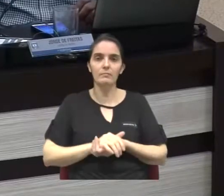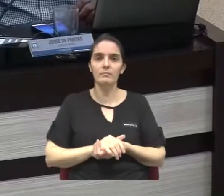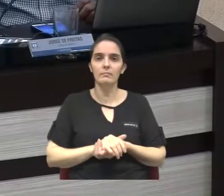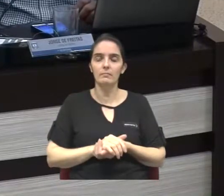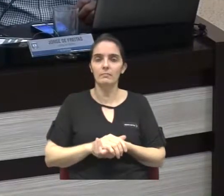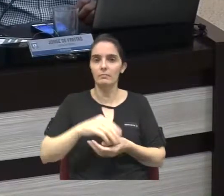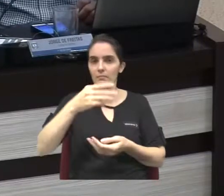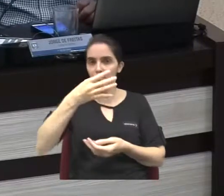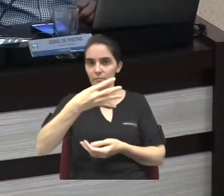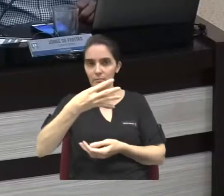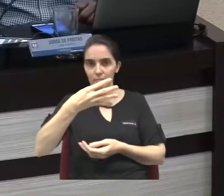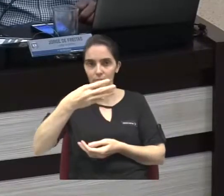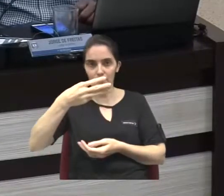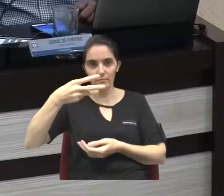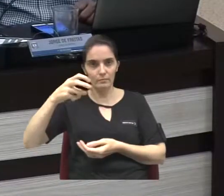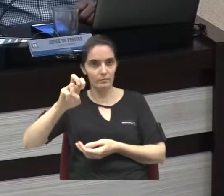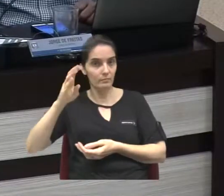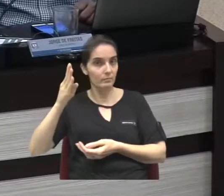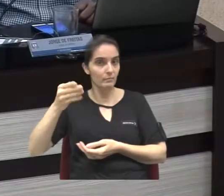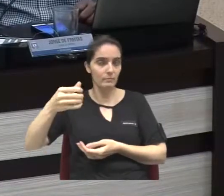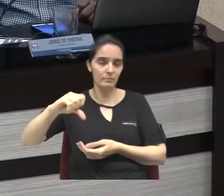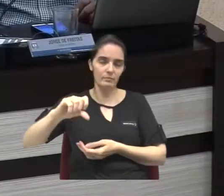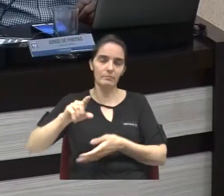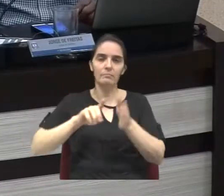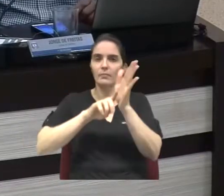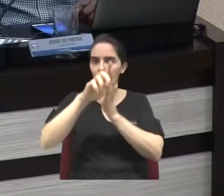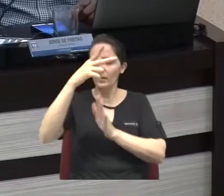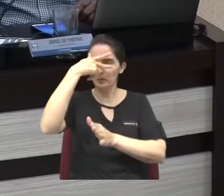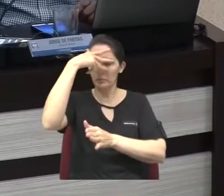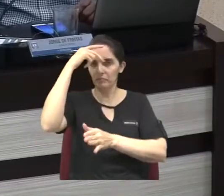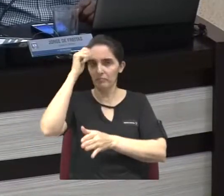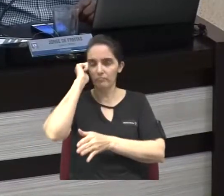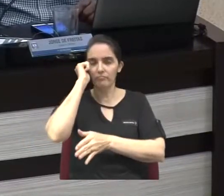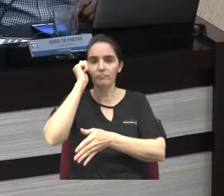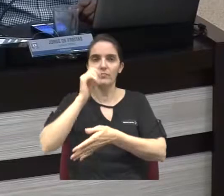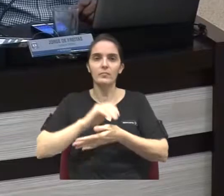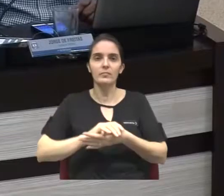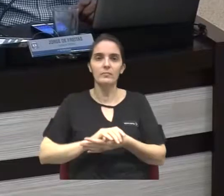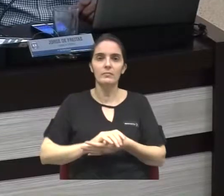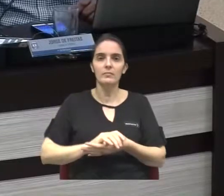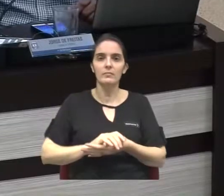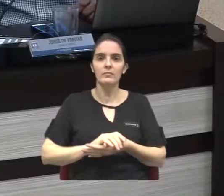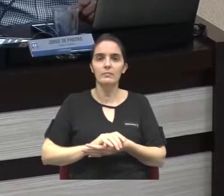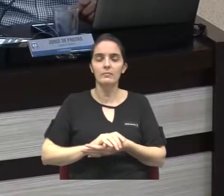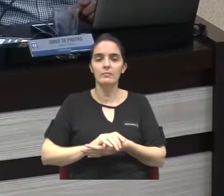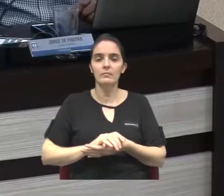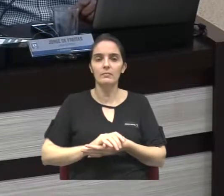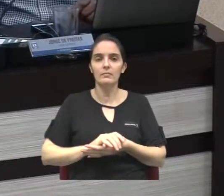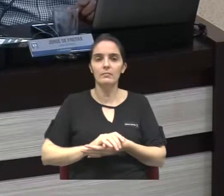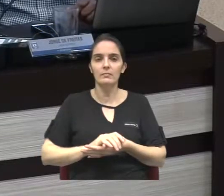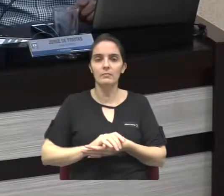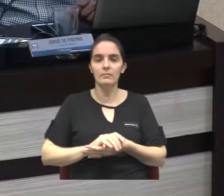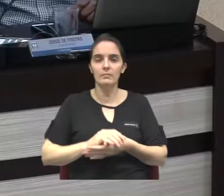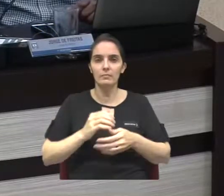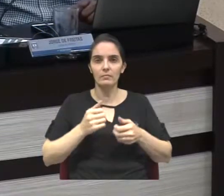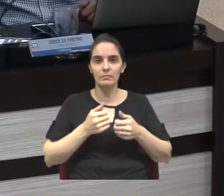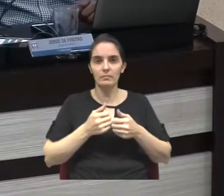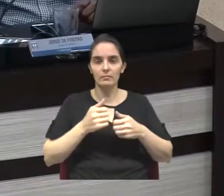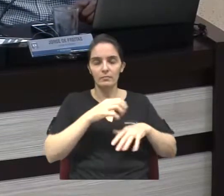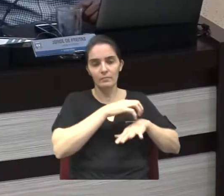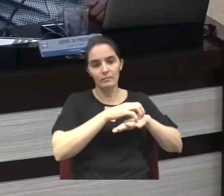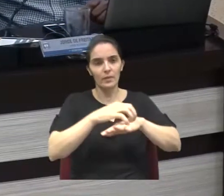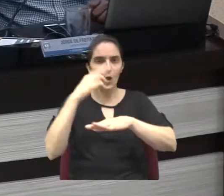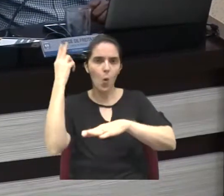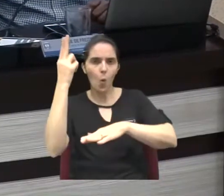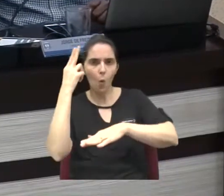435 barra 2019 requer informações ao Poder Executivo sobre o transporte de pacientes pela central de ambulância. Autoria,